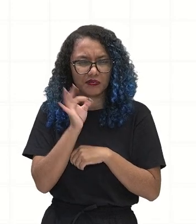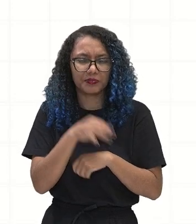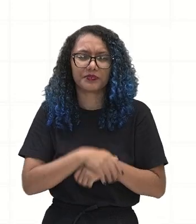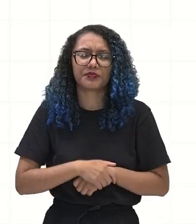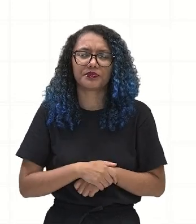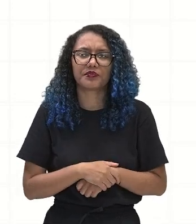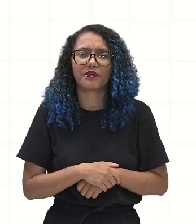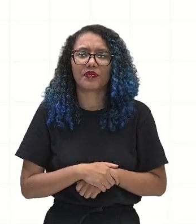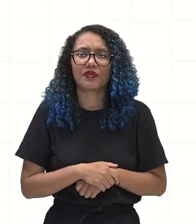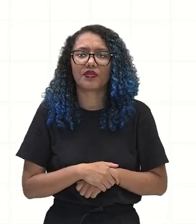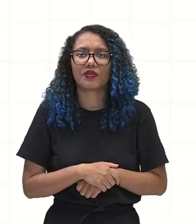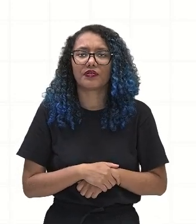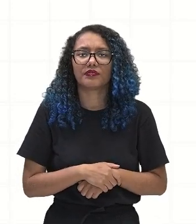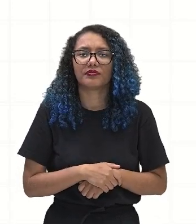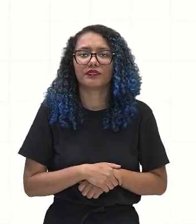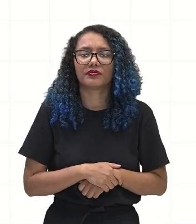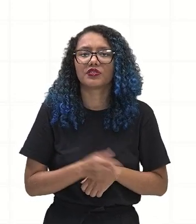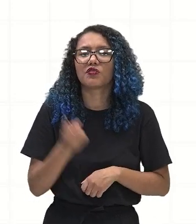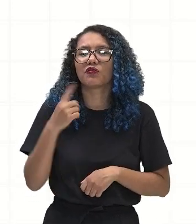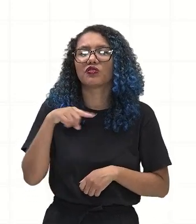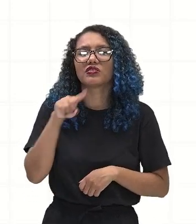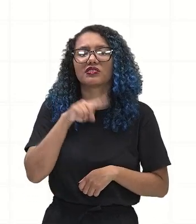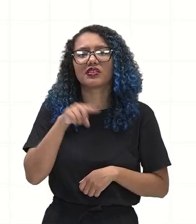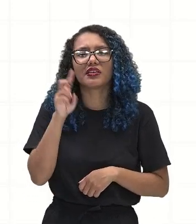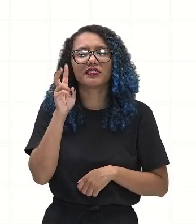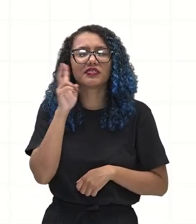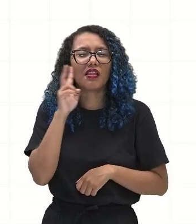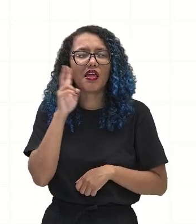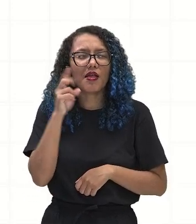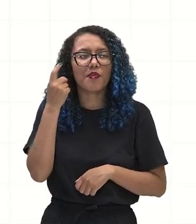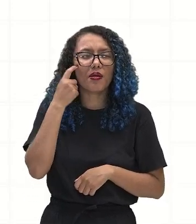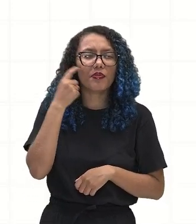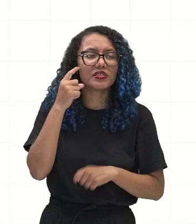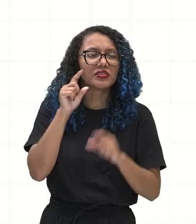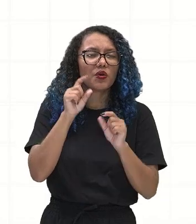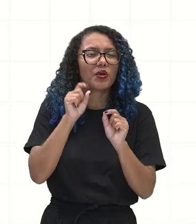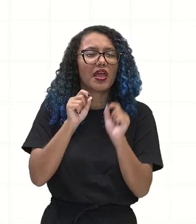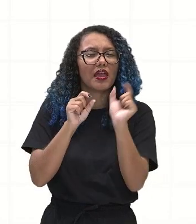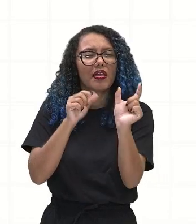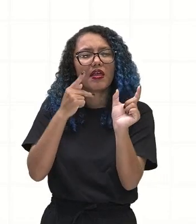Porcentagem. O que lembra essa palavra, né? Porcentagem.